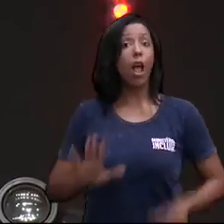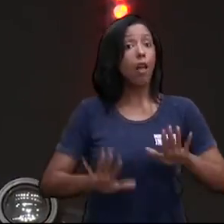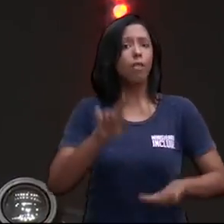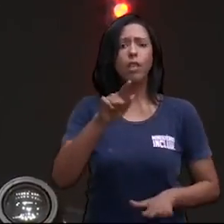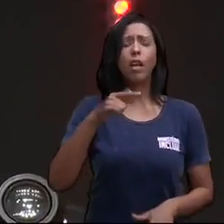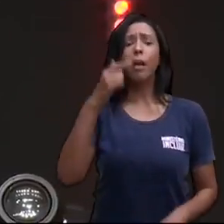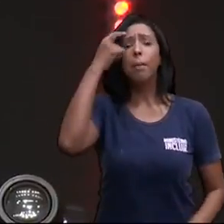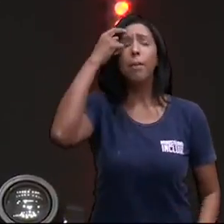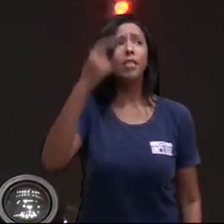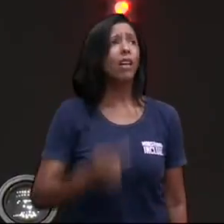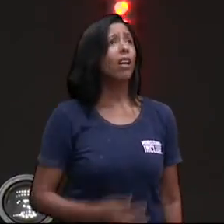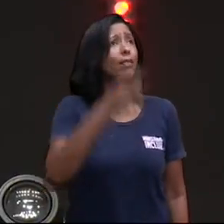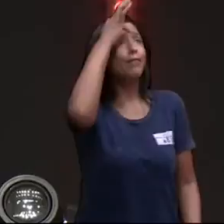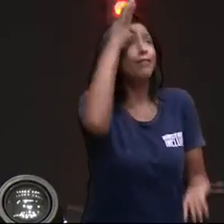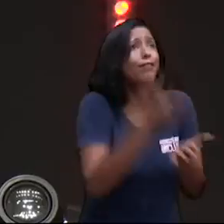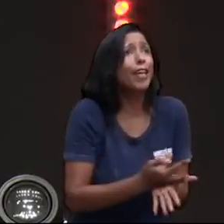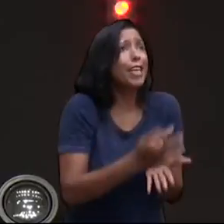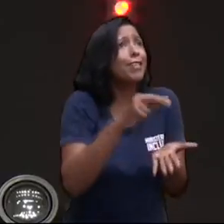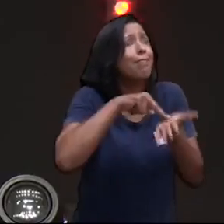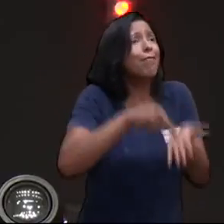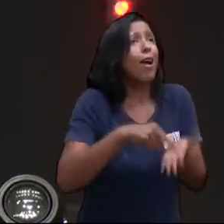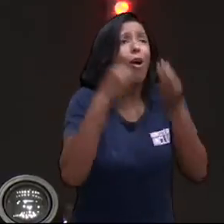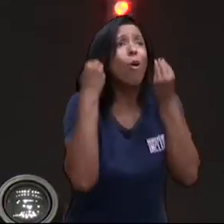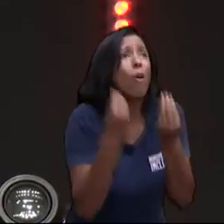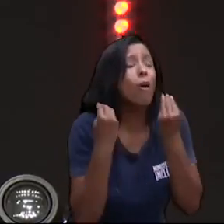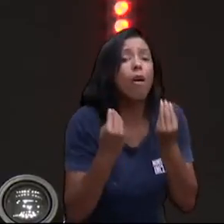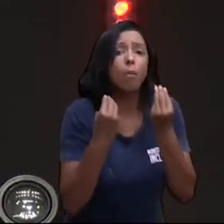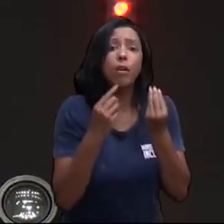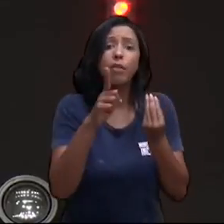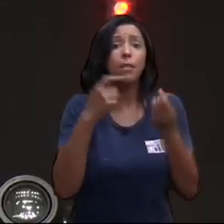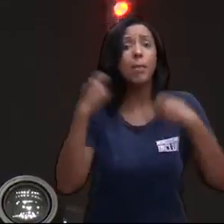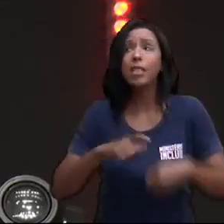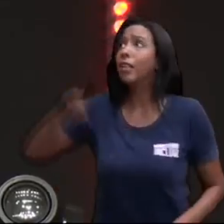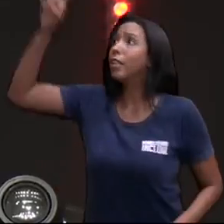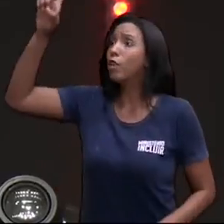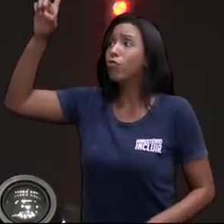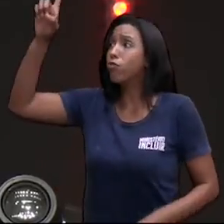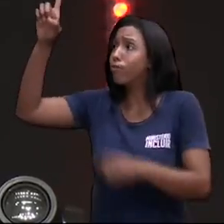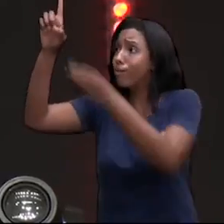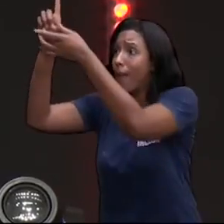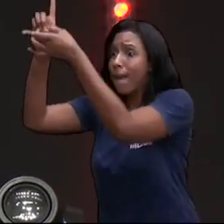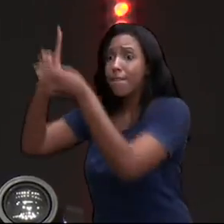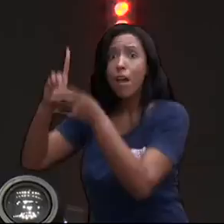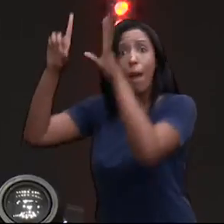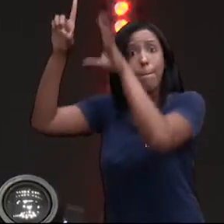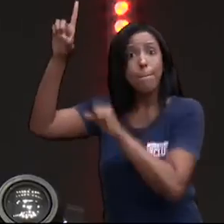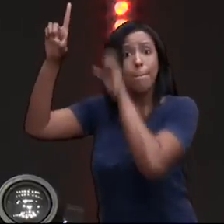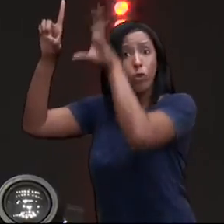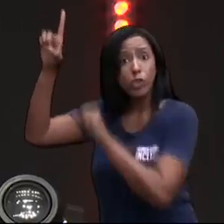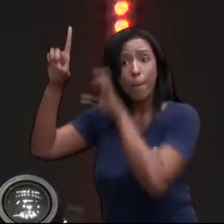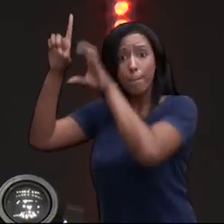busque a plenitude de Deus a música Plenitude Como assim